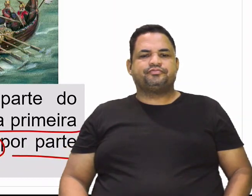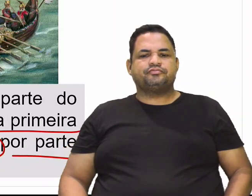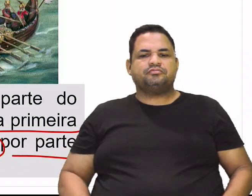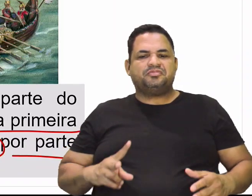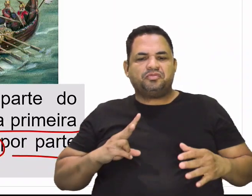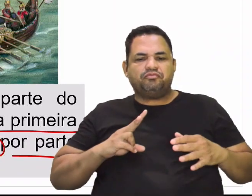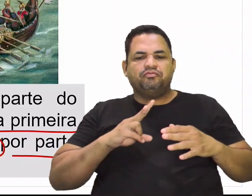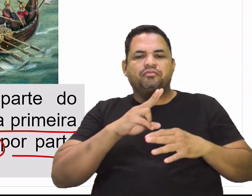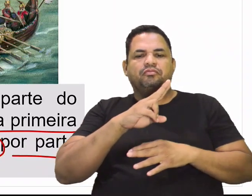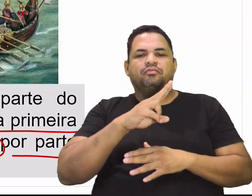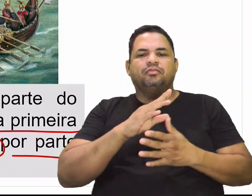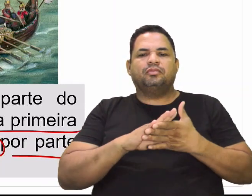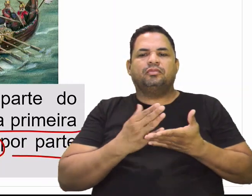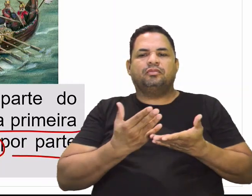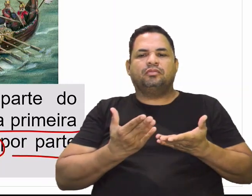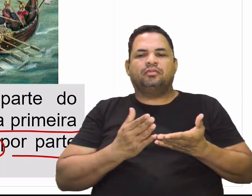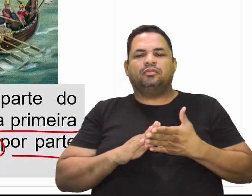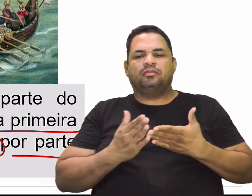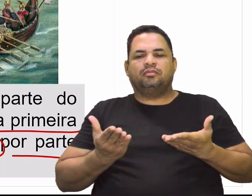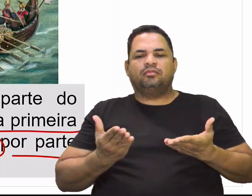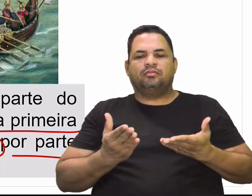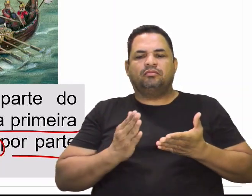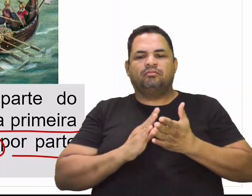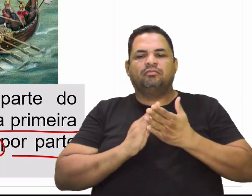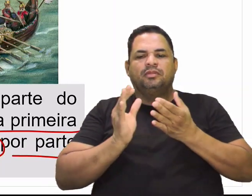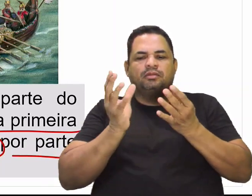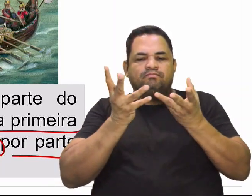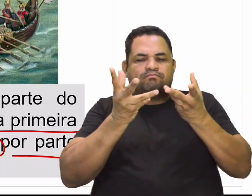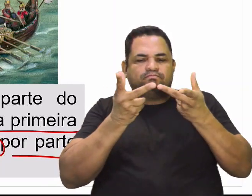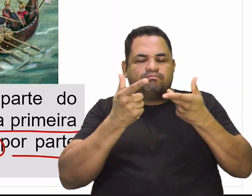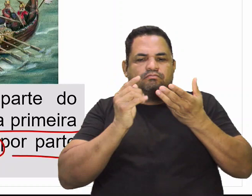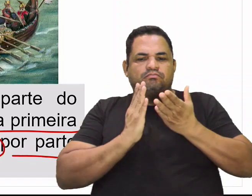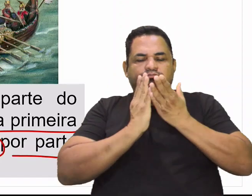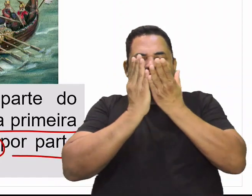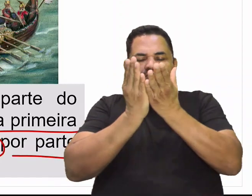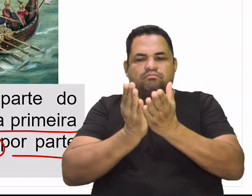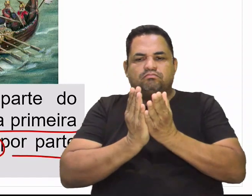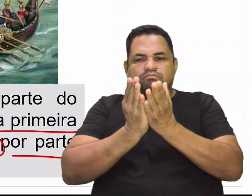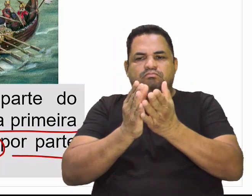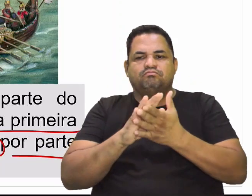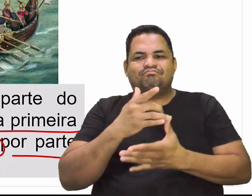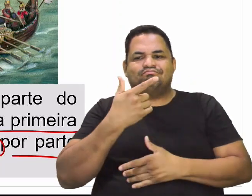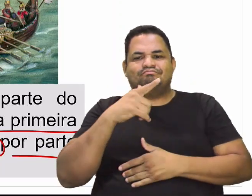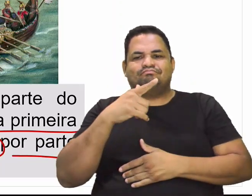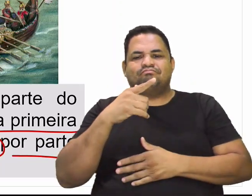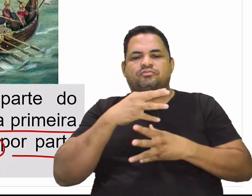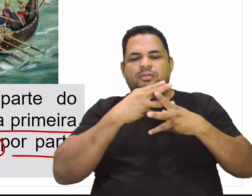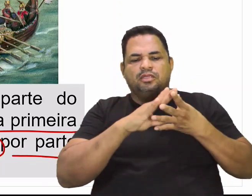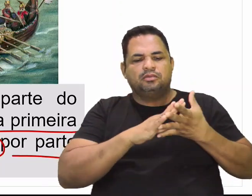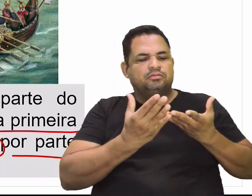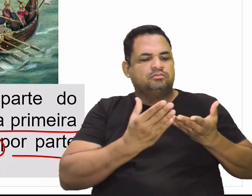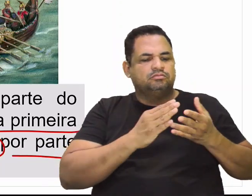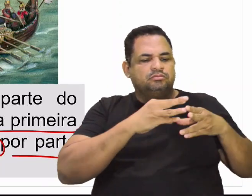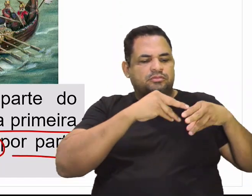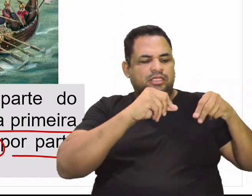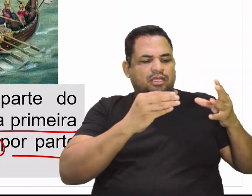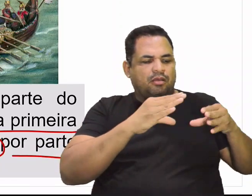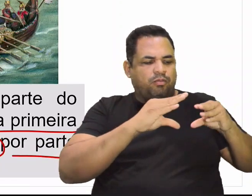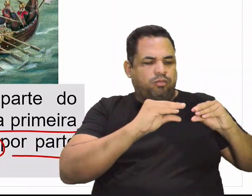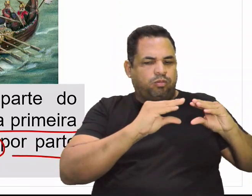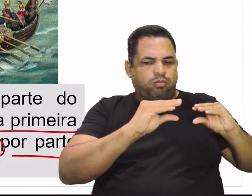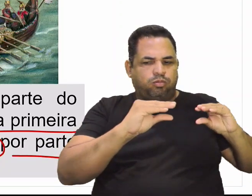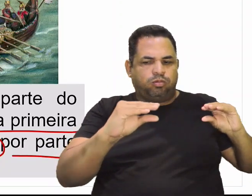forçados a serem habilidosos navegadores, porque eles não tinham terras férteis. Então, eles